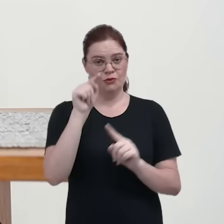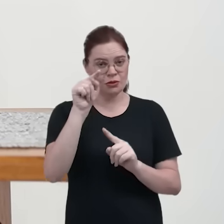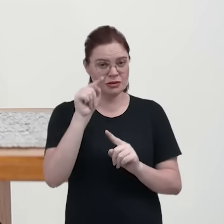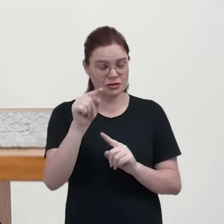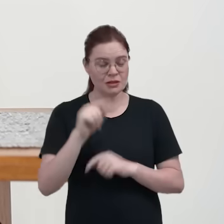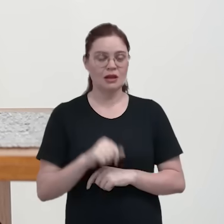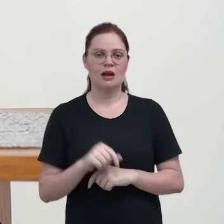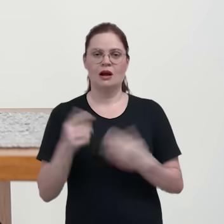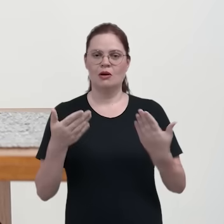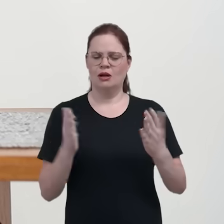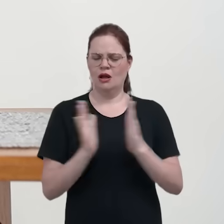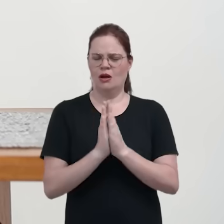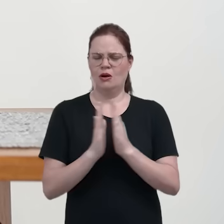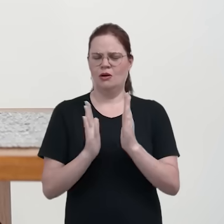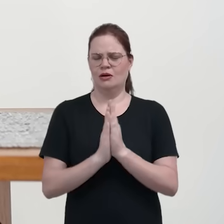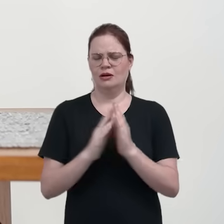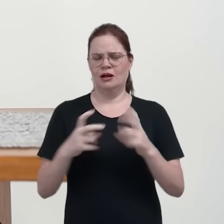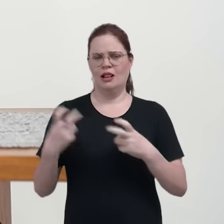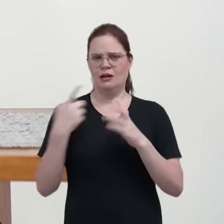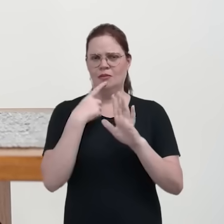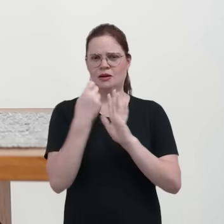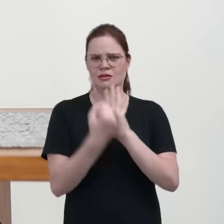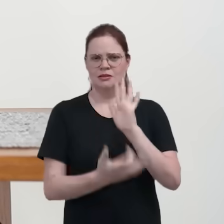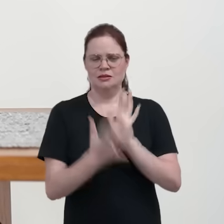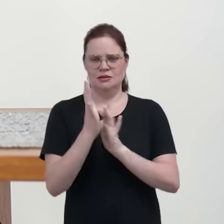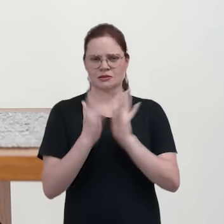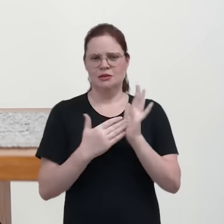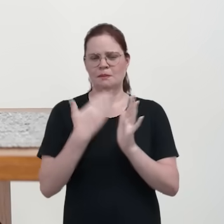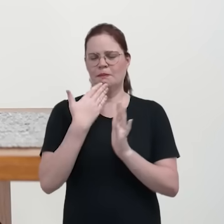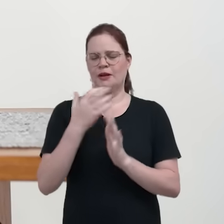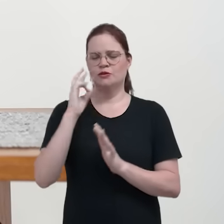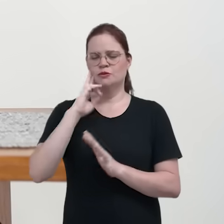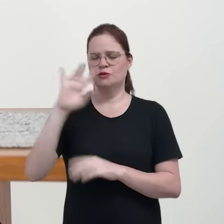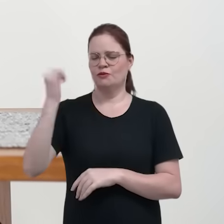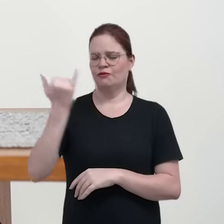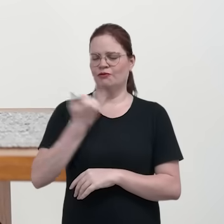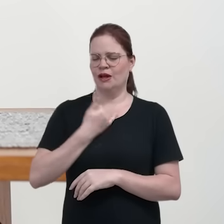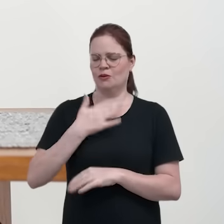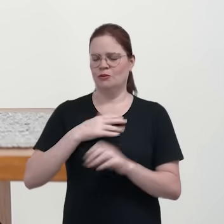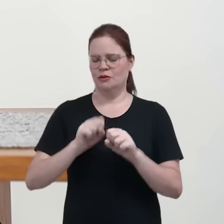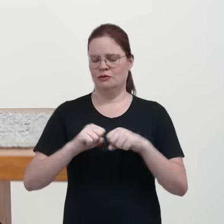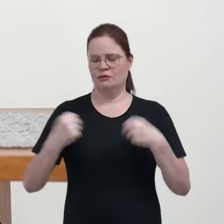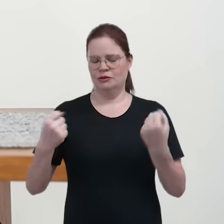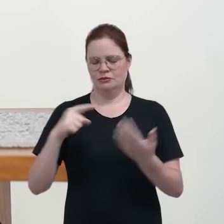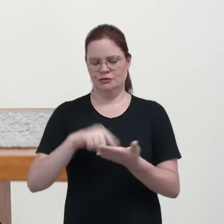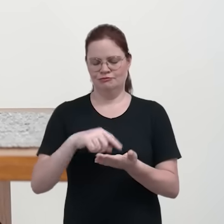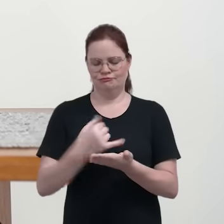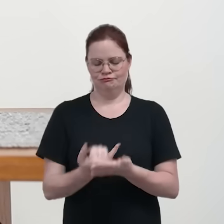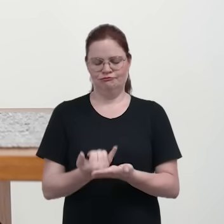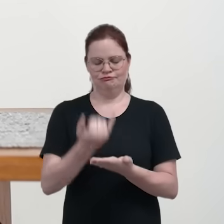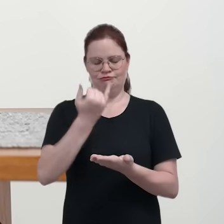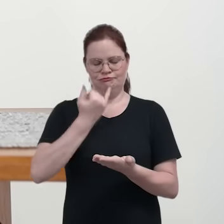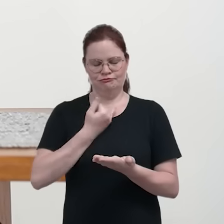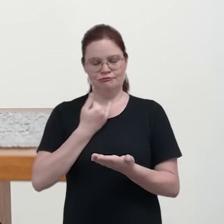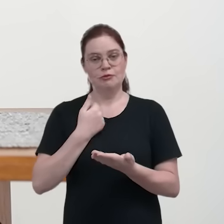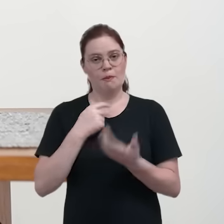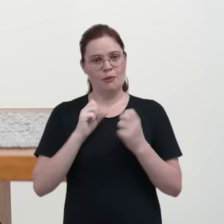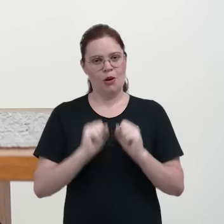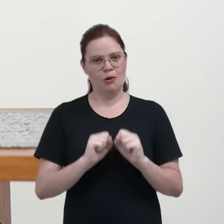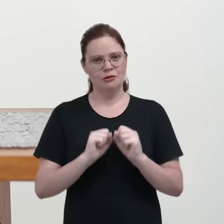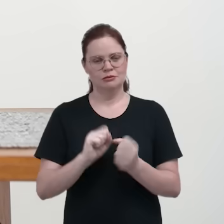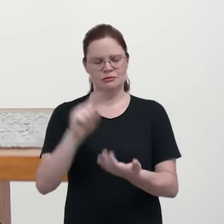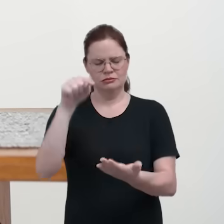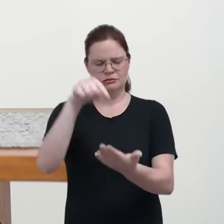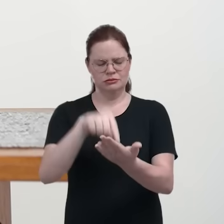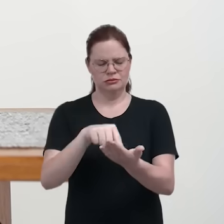de Jesus e pedir a Deus que fale com você no abrir da sua palavra. Uma palavra, feche seus olhos, coloque